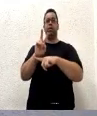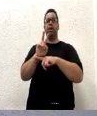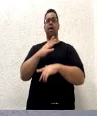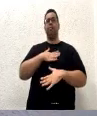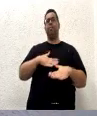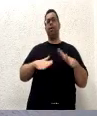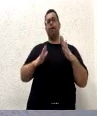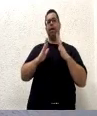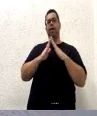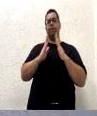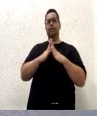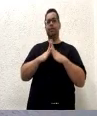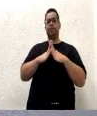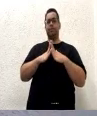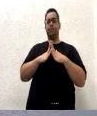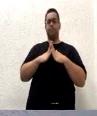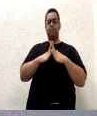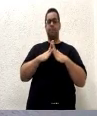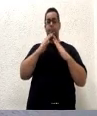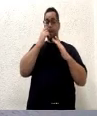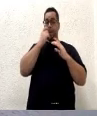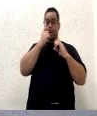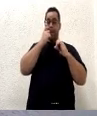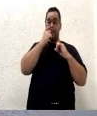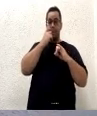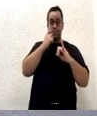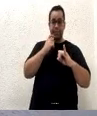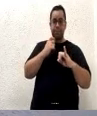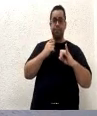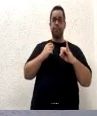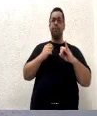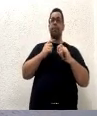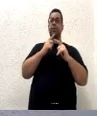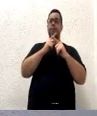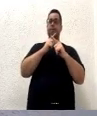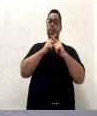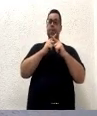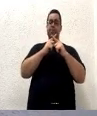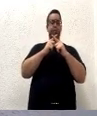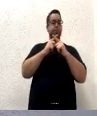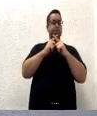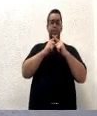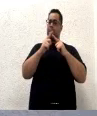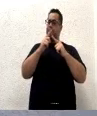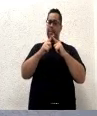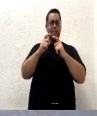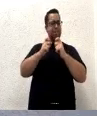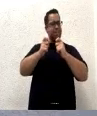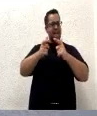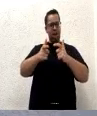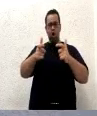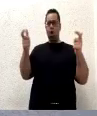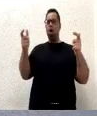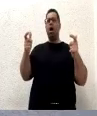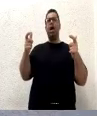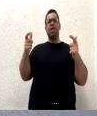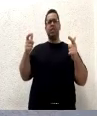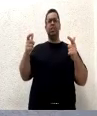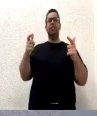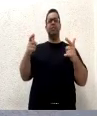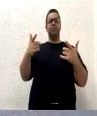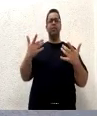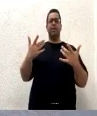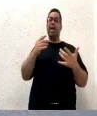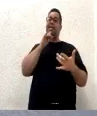também, que assim, se a gente tiver um pico maior também de casos, houve-se muita aglomeração no carnaval, então assim,